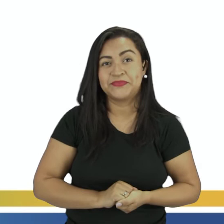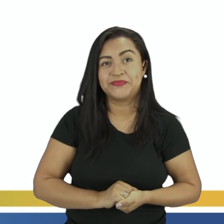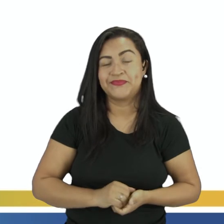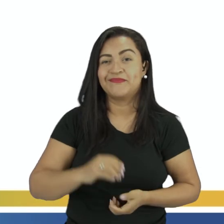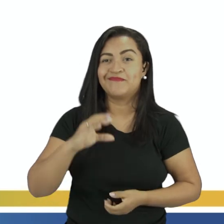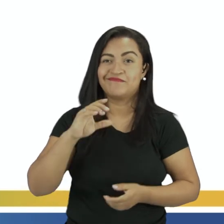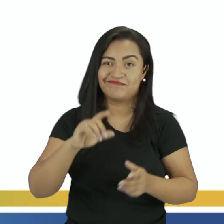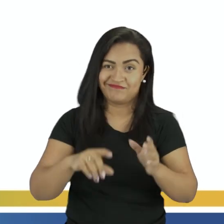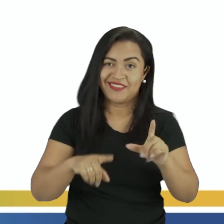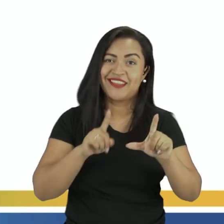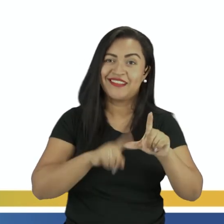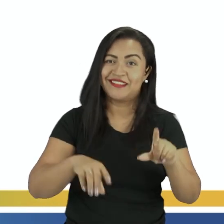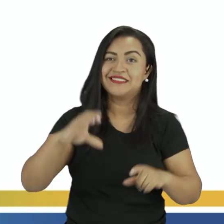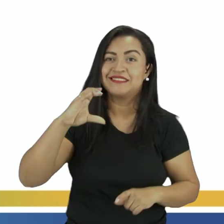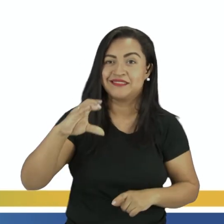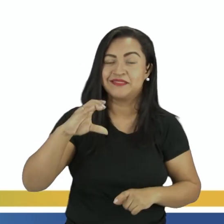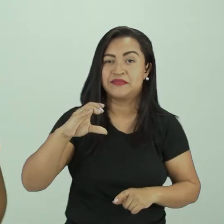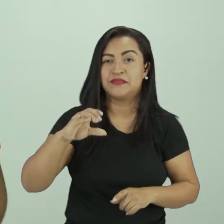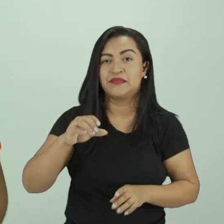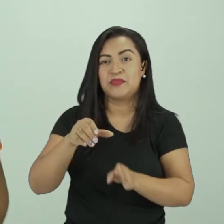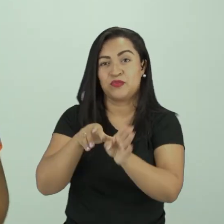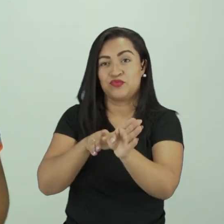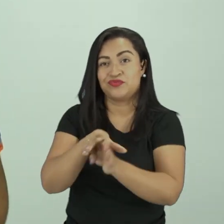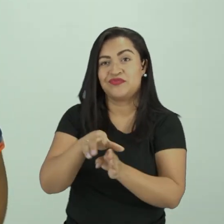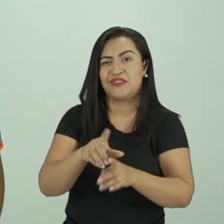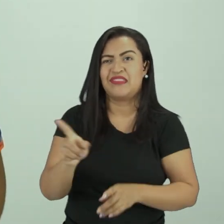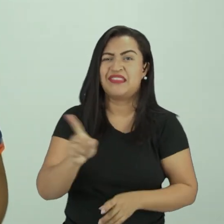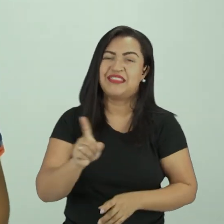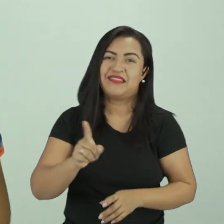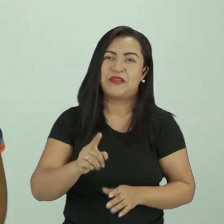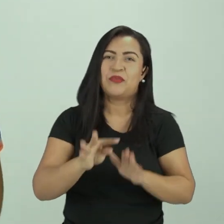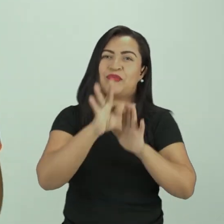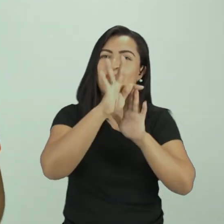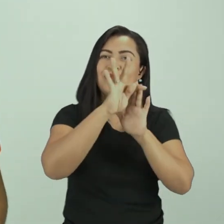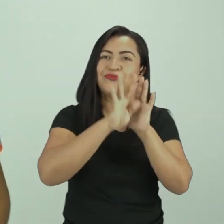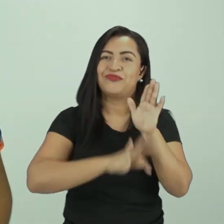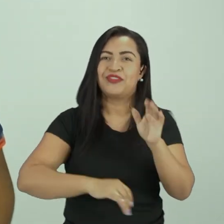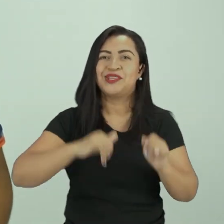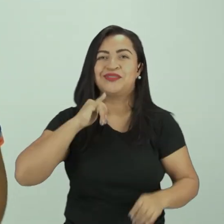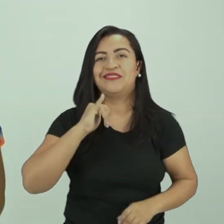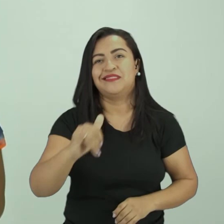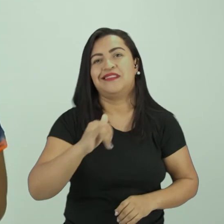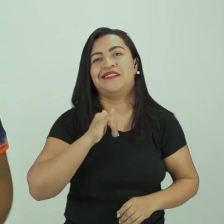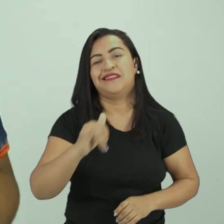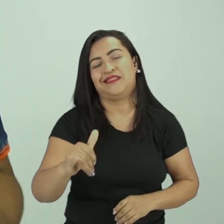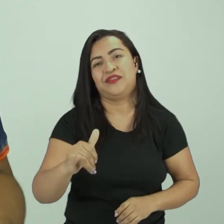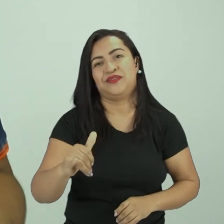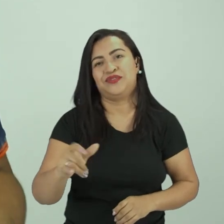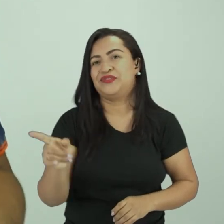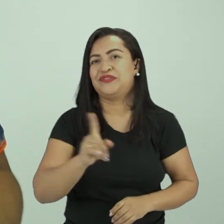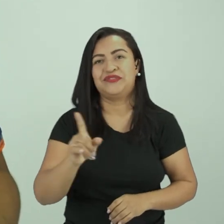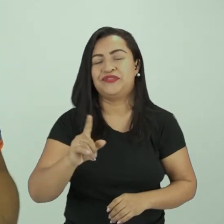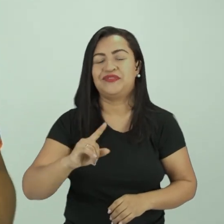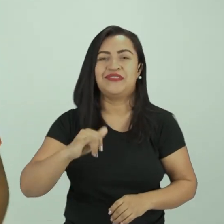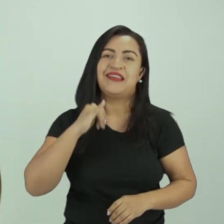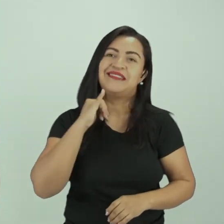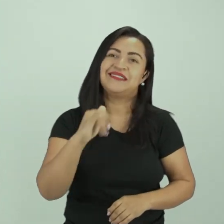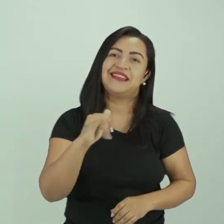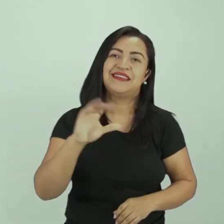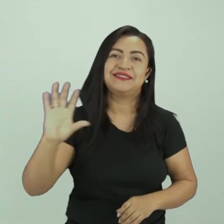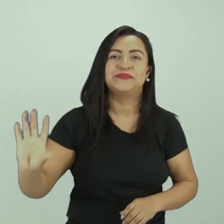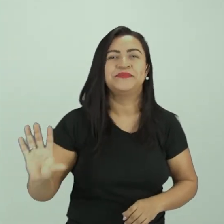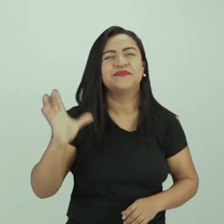É uma injunção. Não é um texto narrativo, ele não está narrando uma história, não está narrando um fato, né? Não